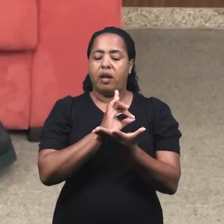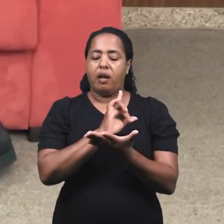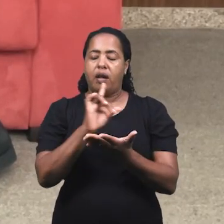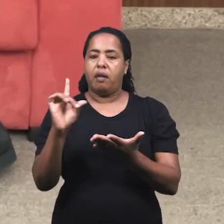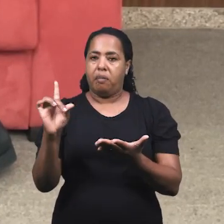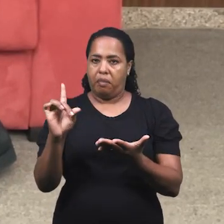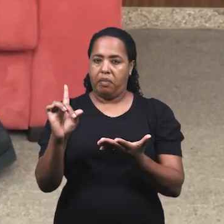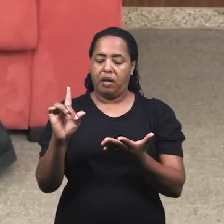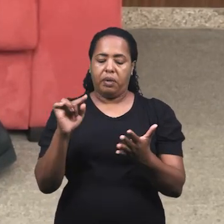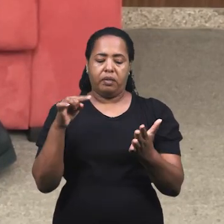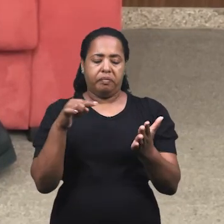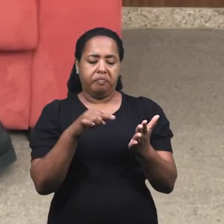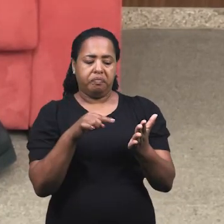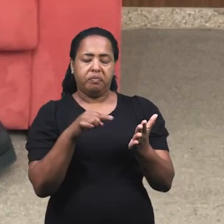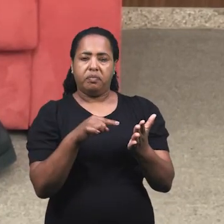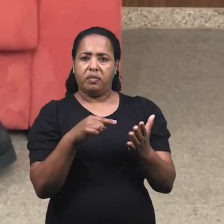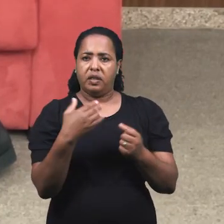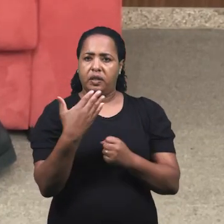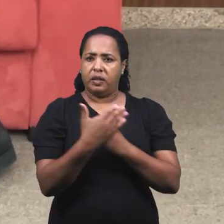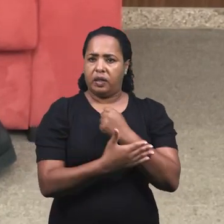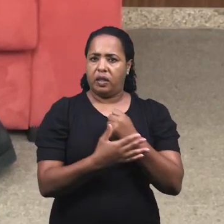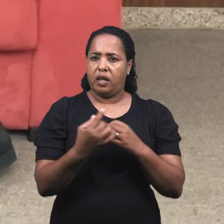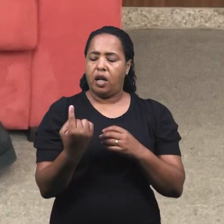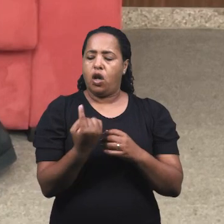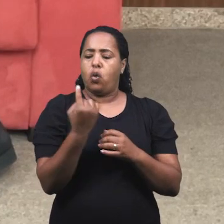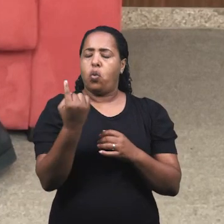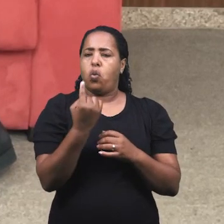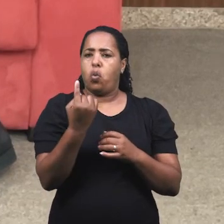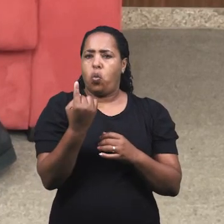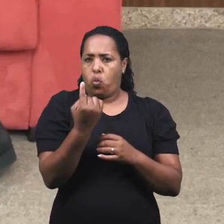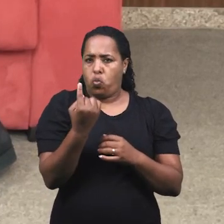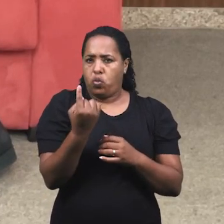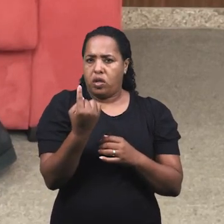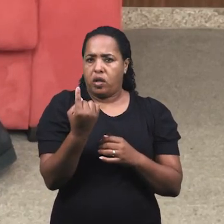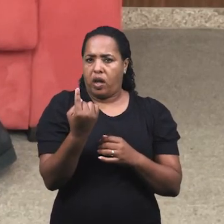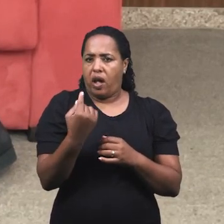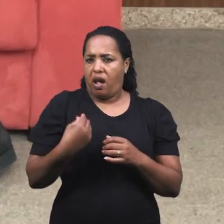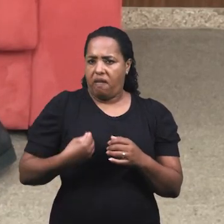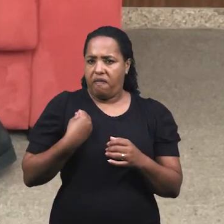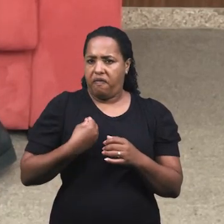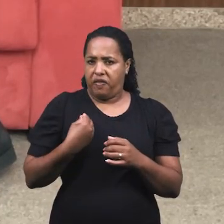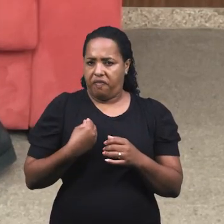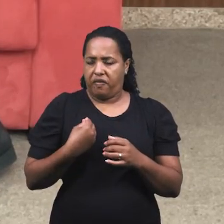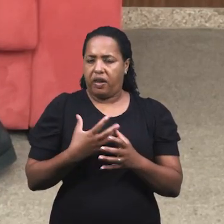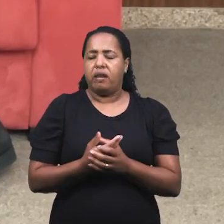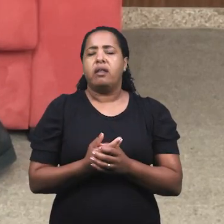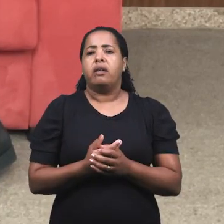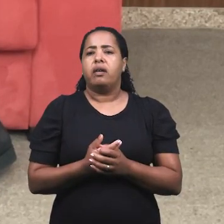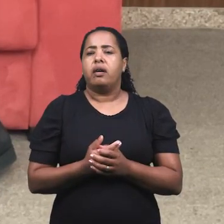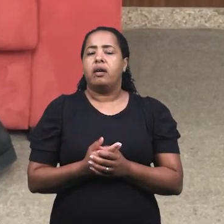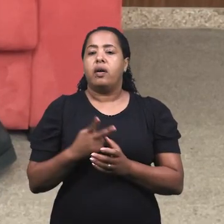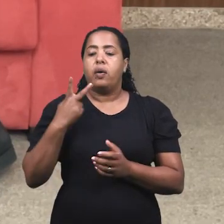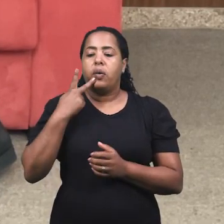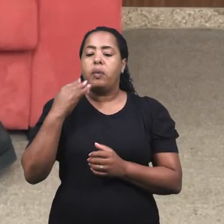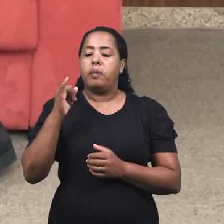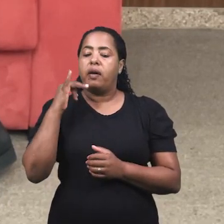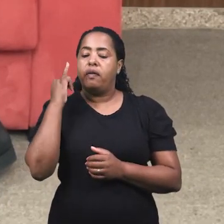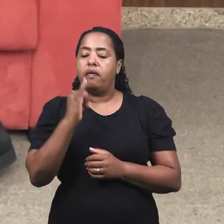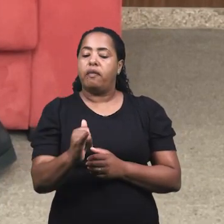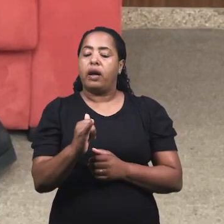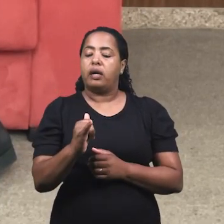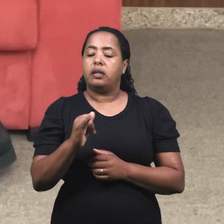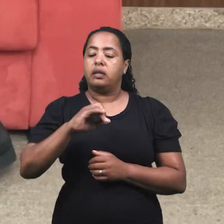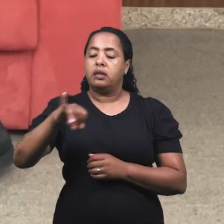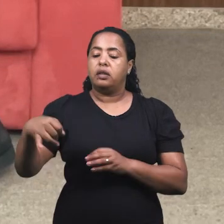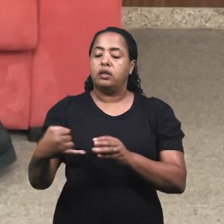a Bíblia ela está toda ligada. A palavra de Deus ela é uma só, ela é viva, ela é eficaz. E o pai ele fala